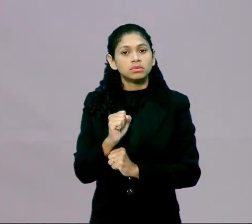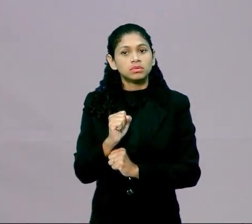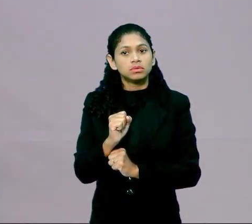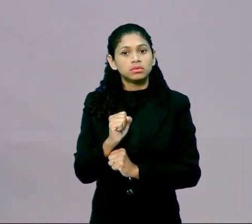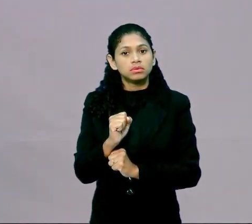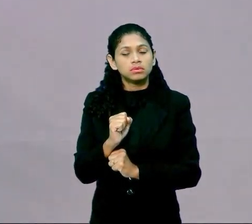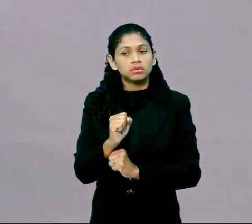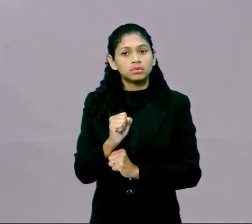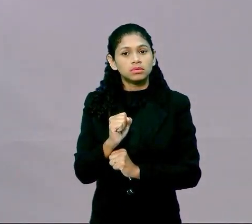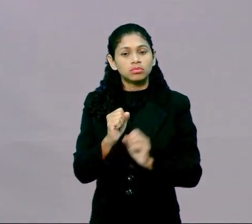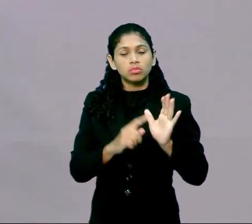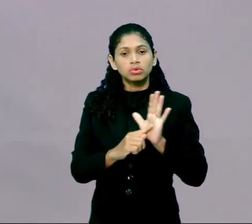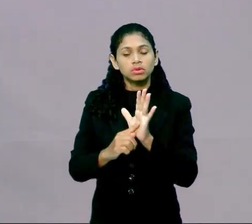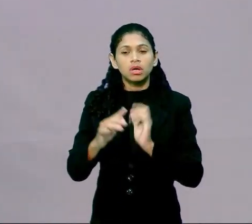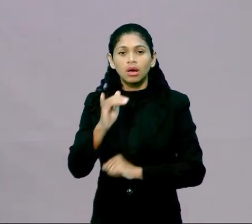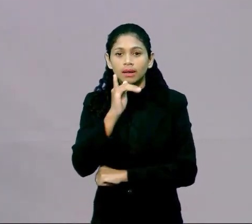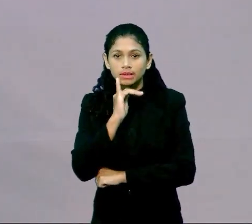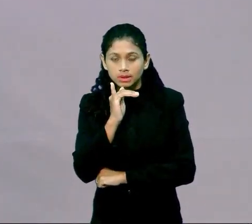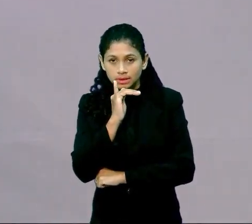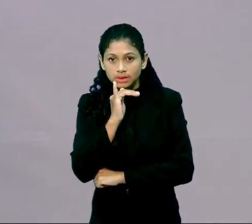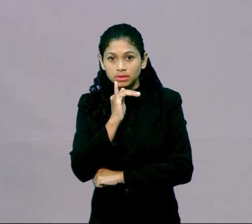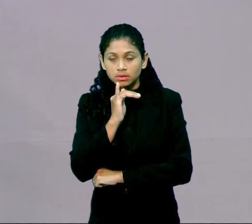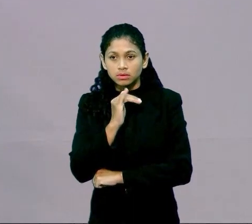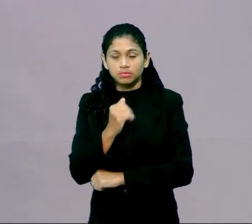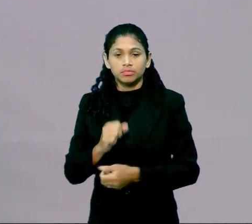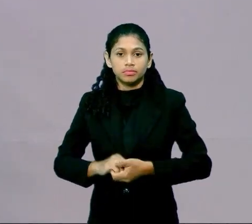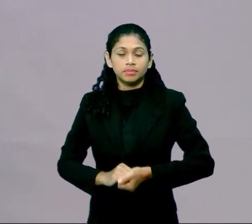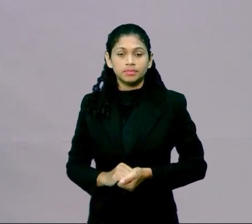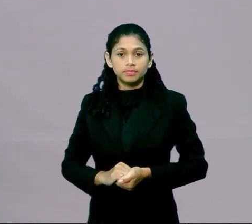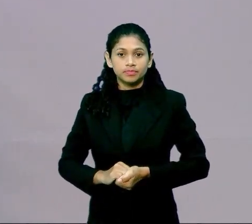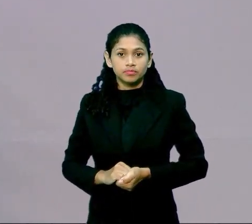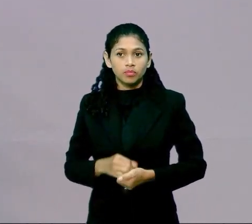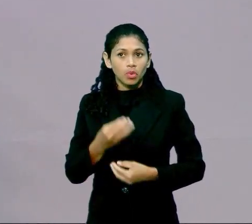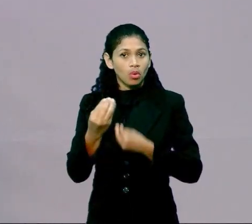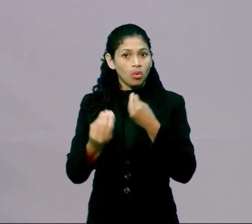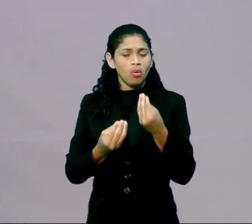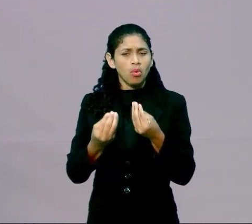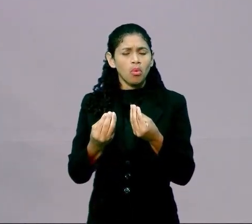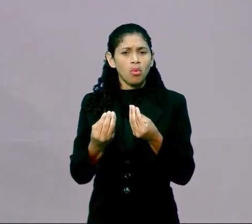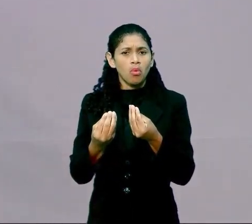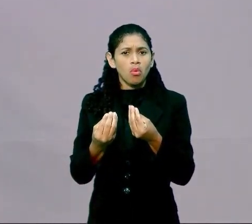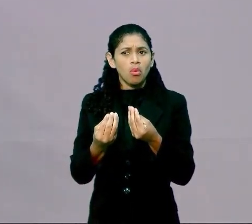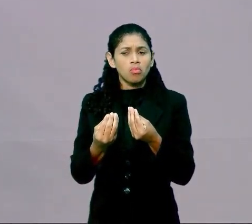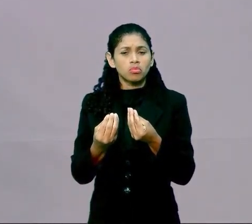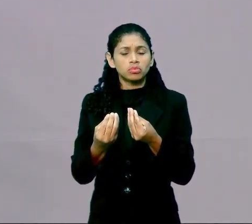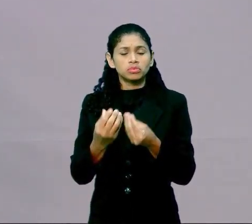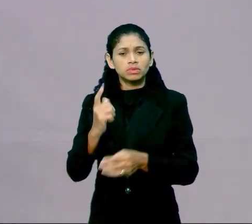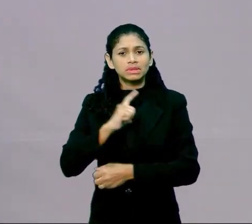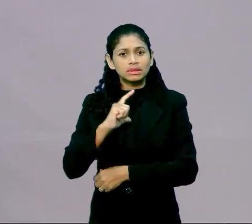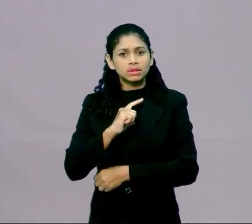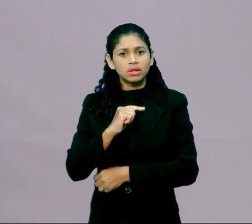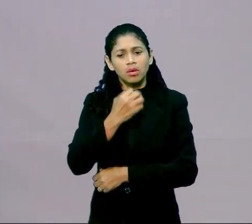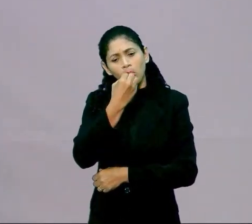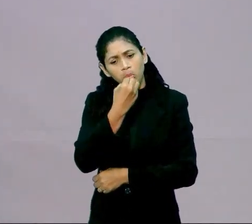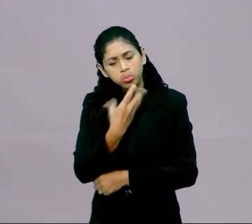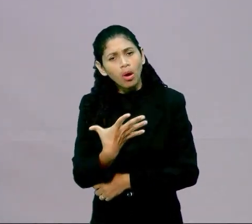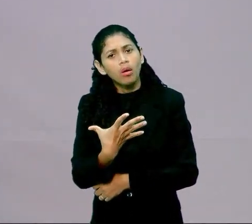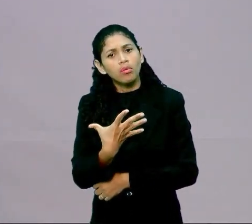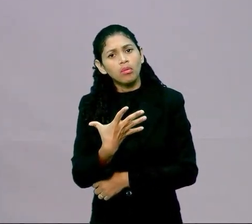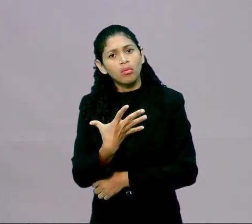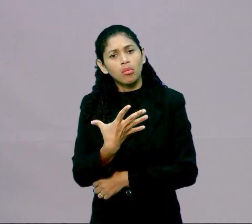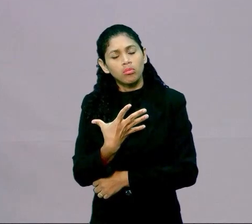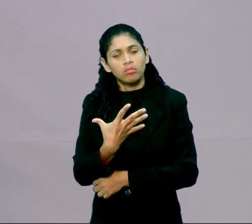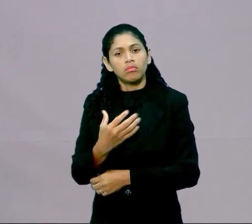satisfação, de como nós poderíamos estar usufruindo do nosso bem comum? É só nós pensarmos no nosso